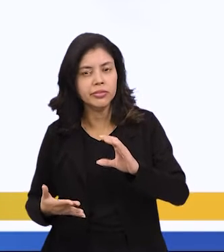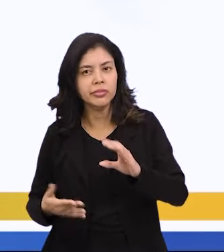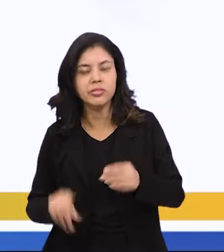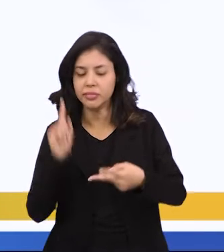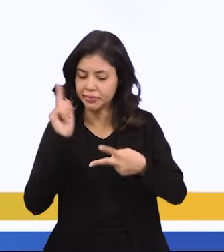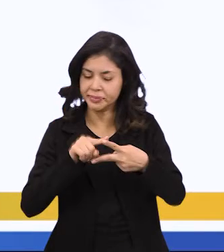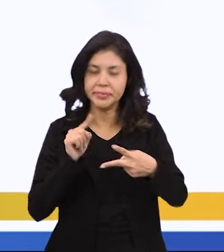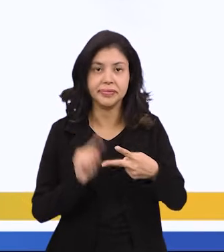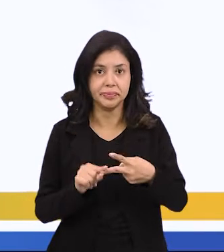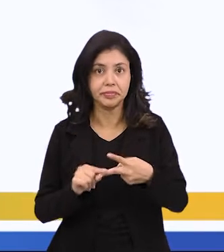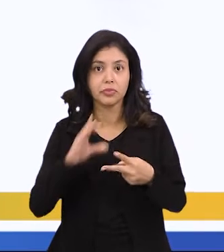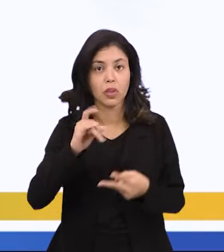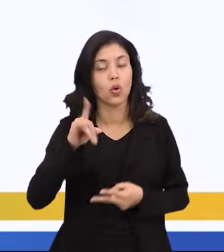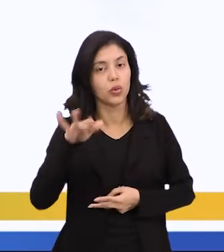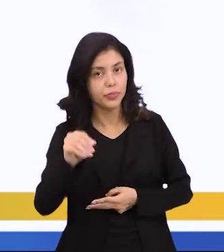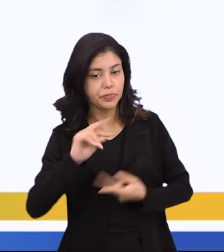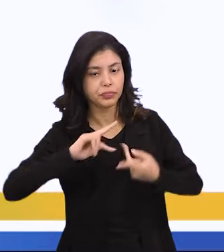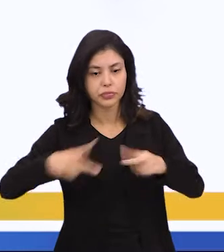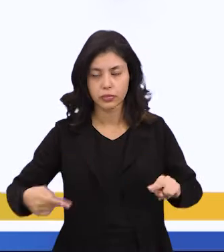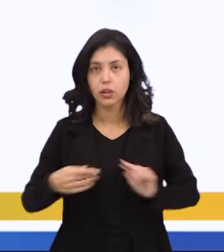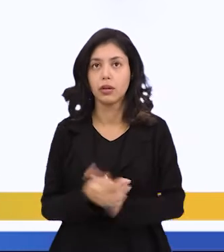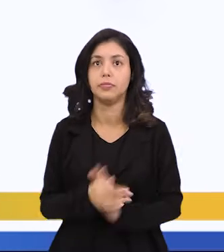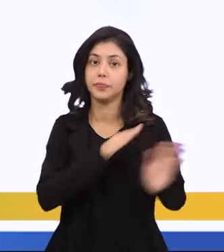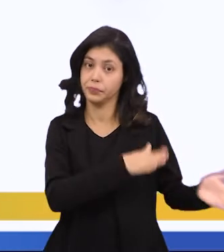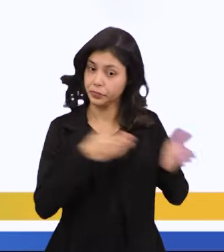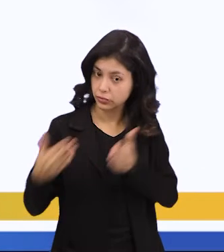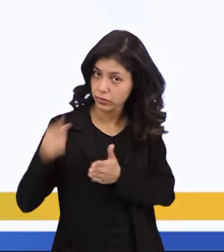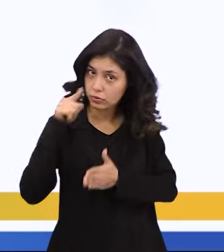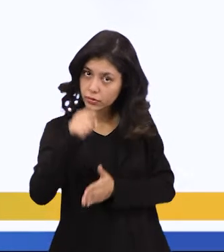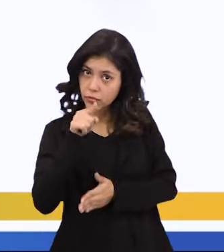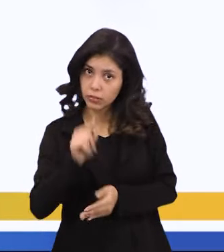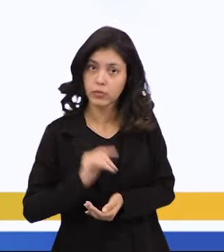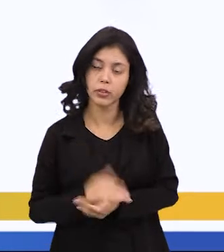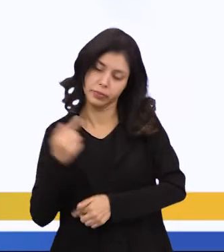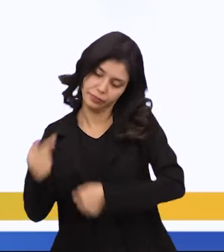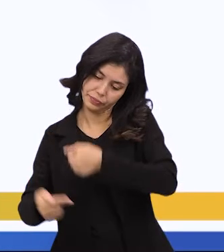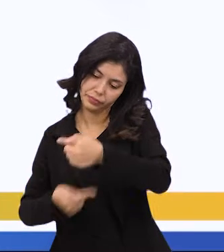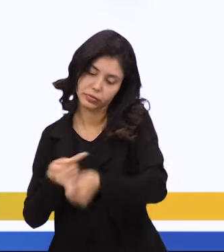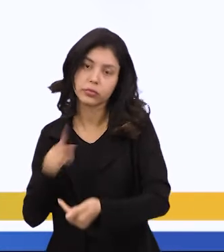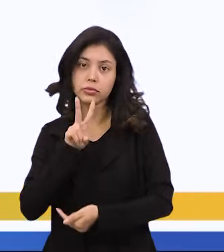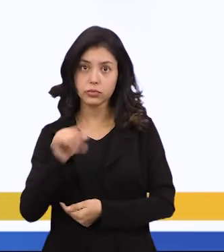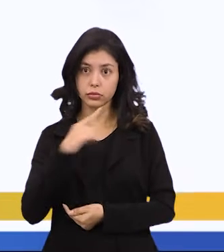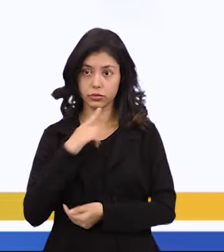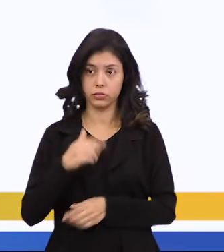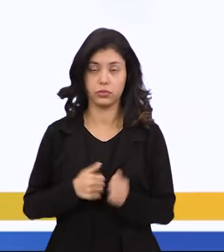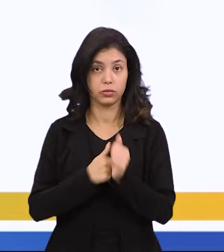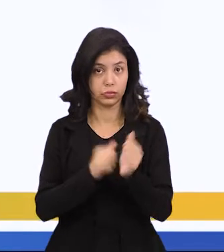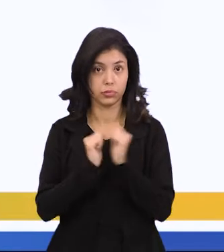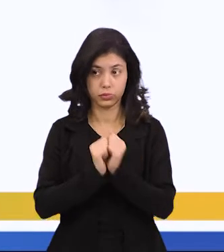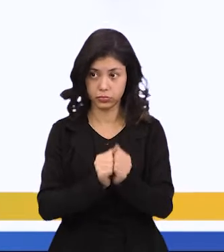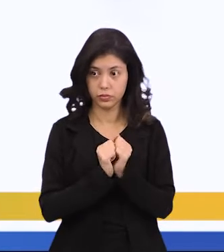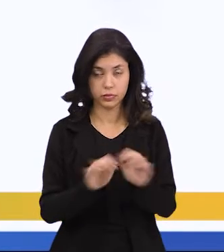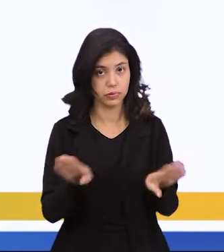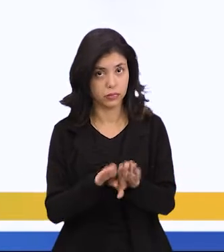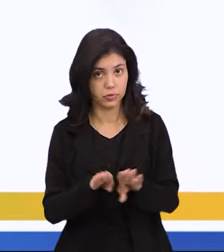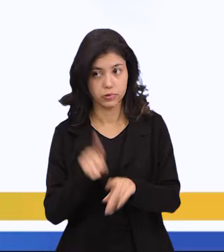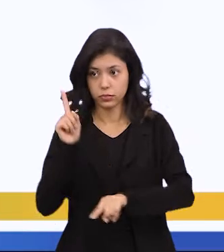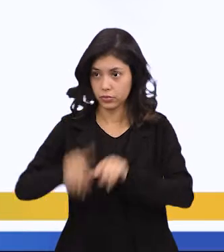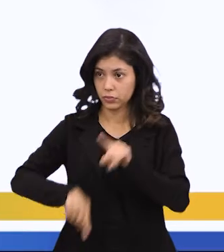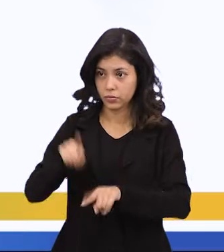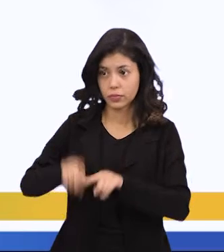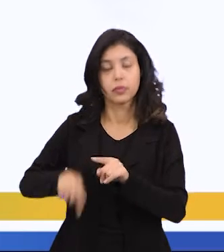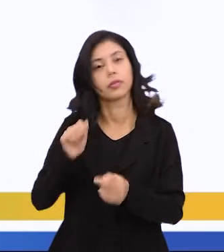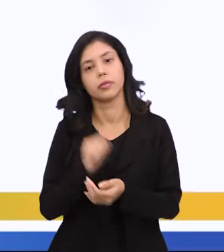os dois códigos genéticos. A partir daí, as gerações seguintes vão carregar esses dois